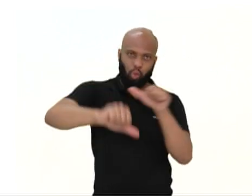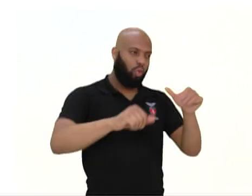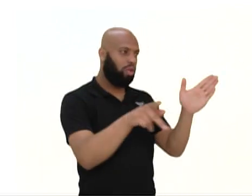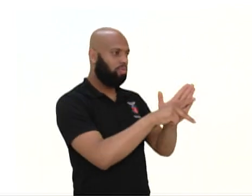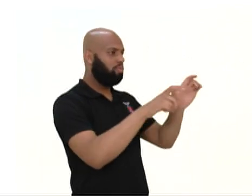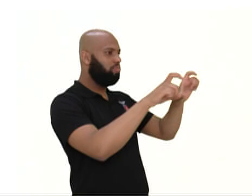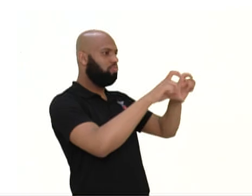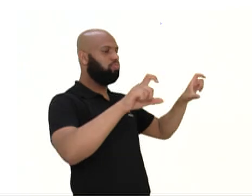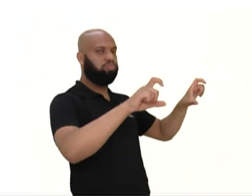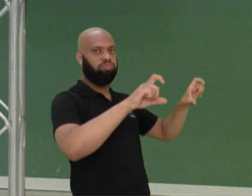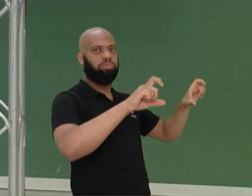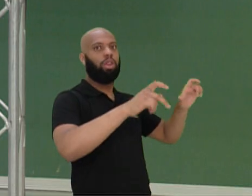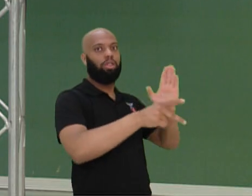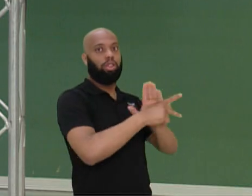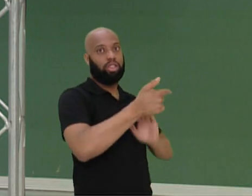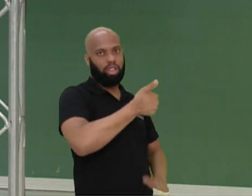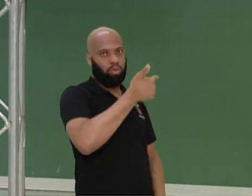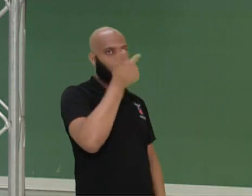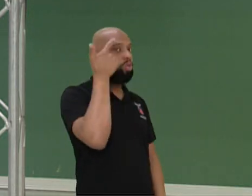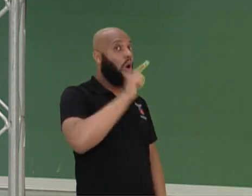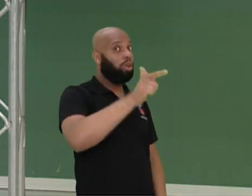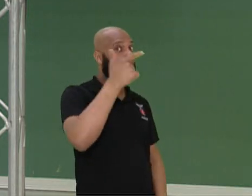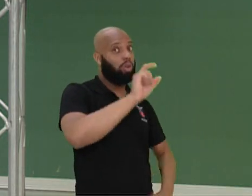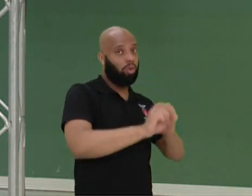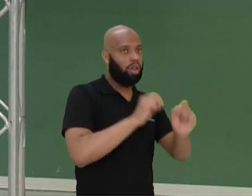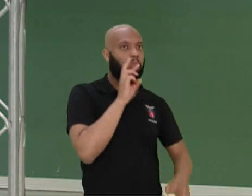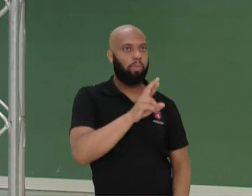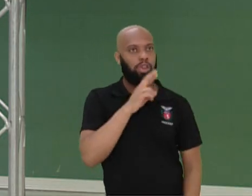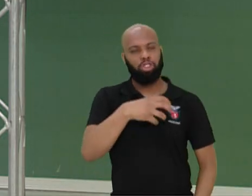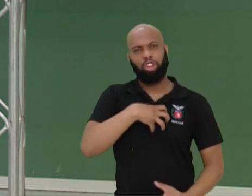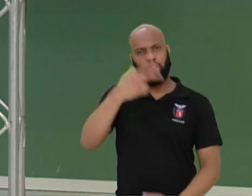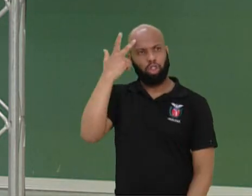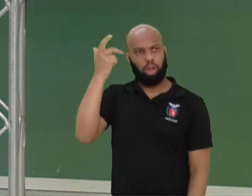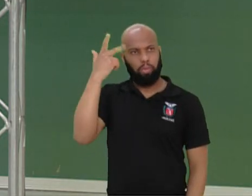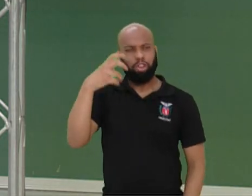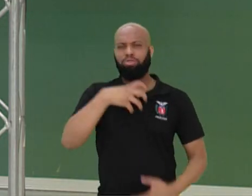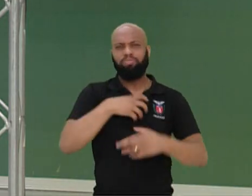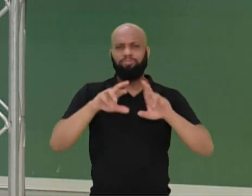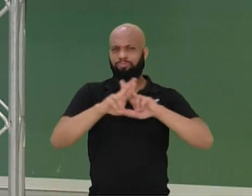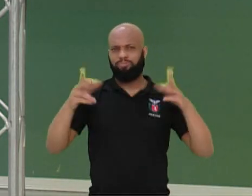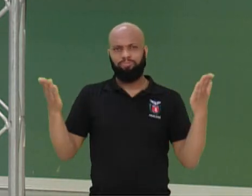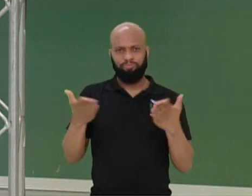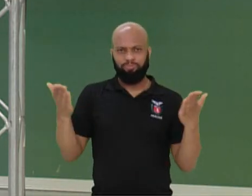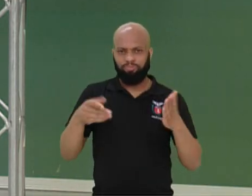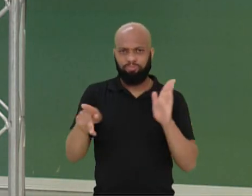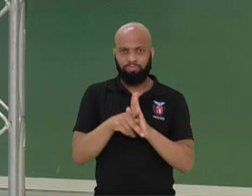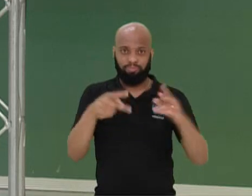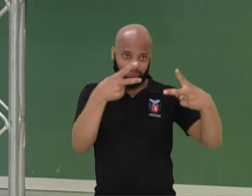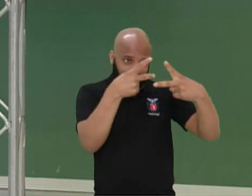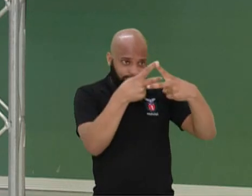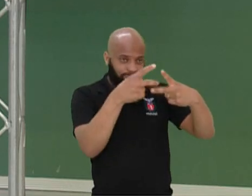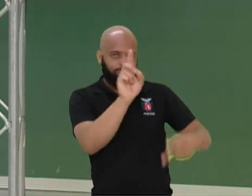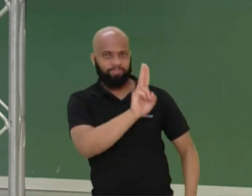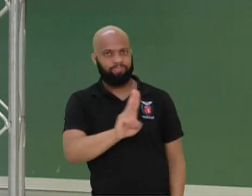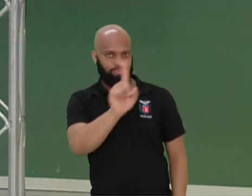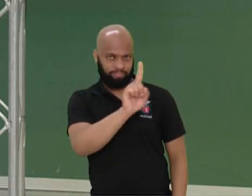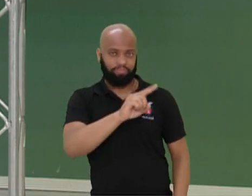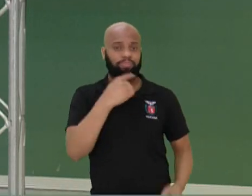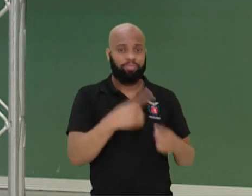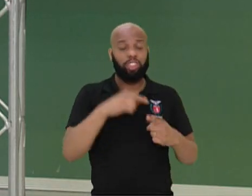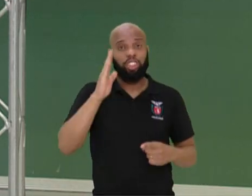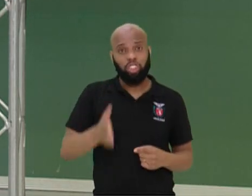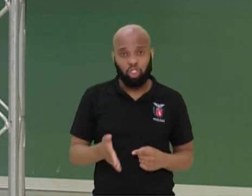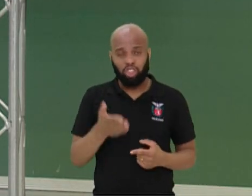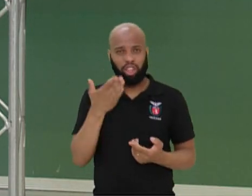Está lá, né? Beleza? E aqui a gente vai resolver diferente. Nós não vamos fazer pela fórmula de Bhaskara. A gente viu em algumas aulas